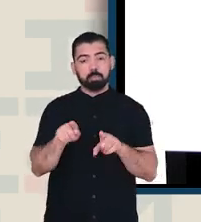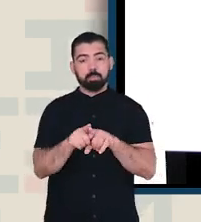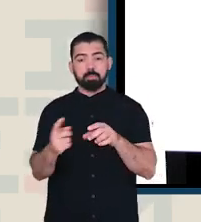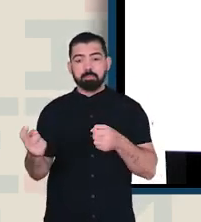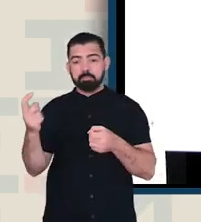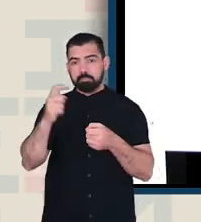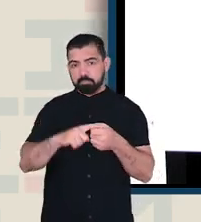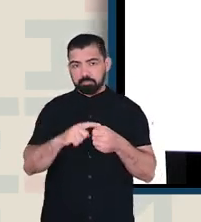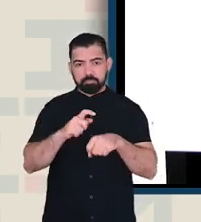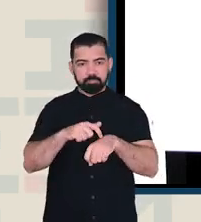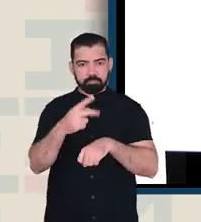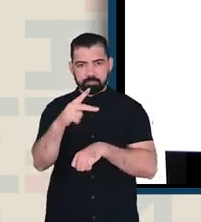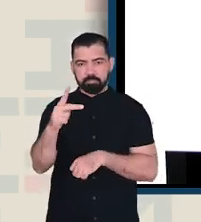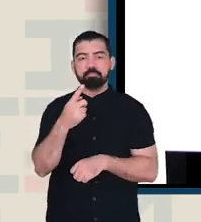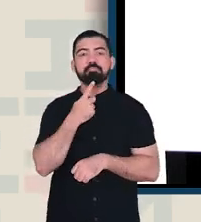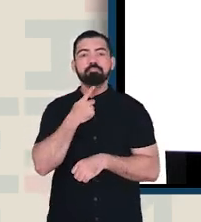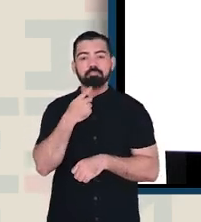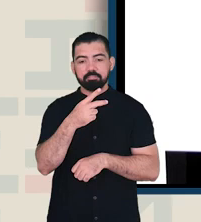voltar